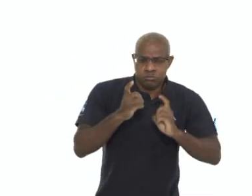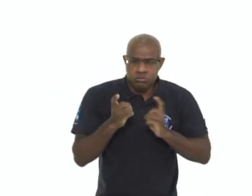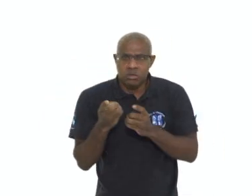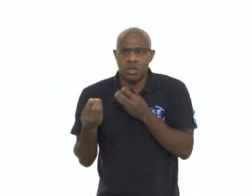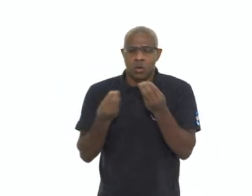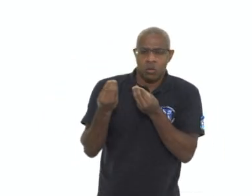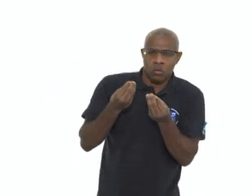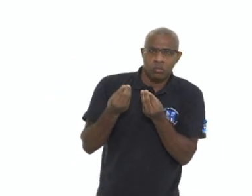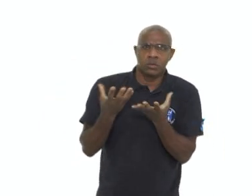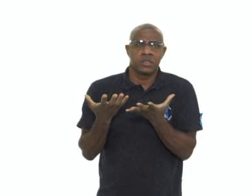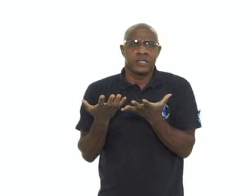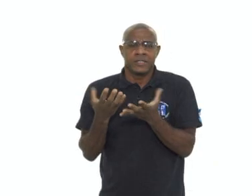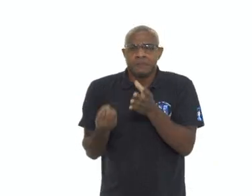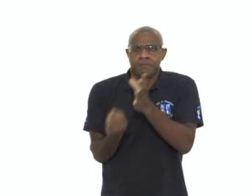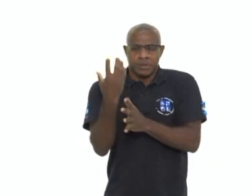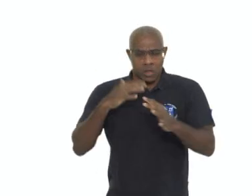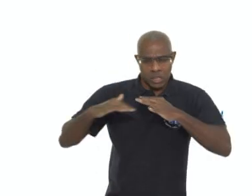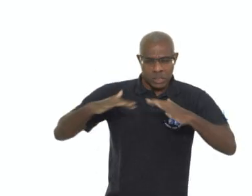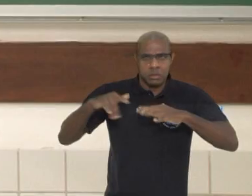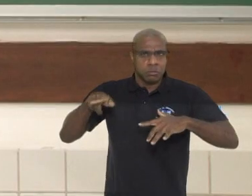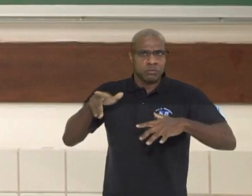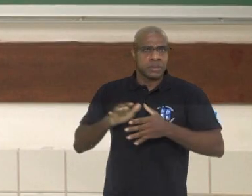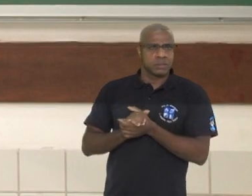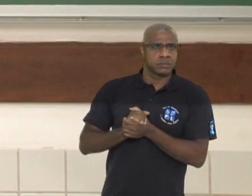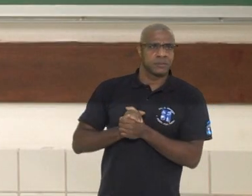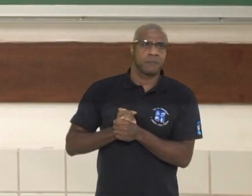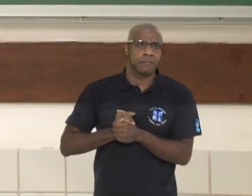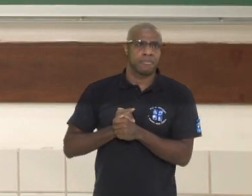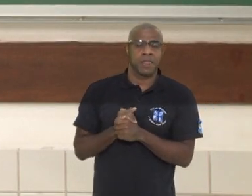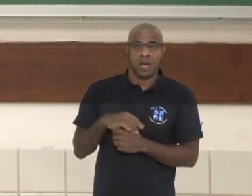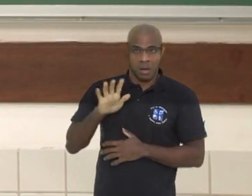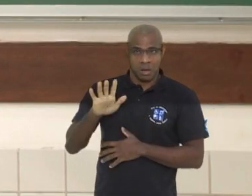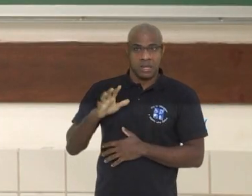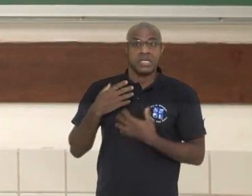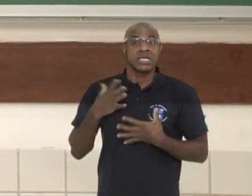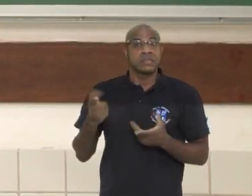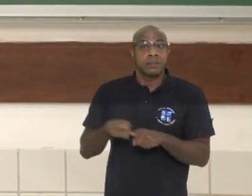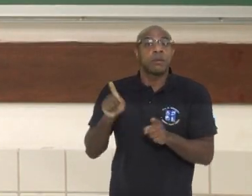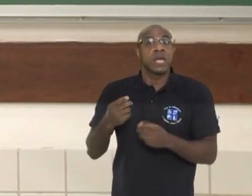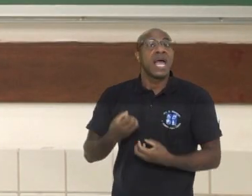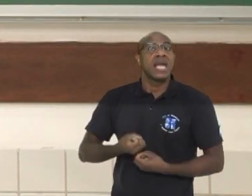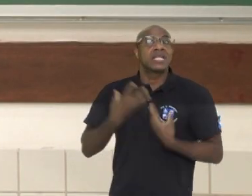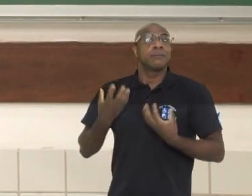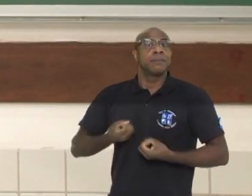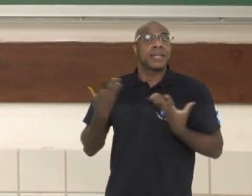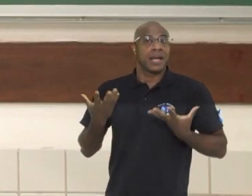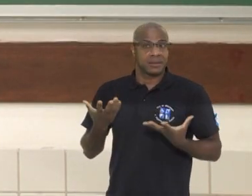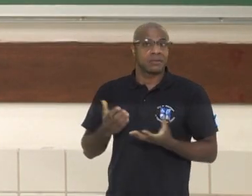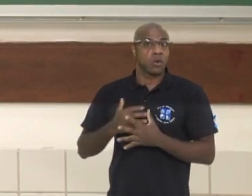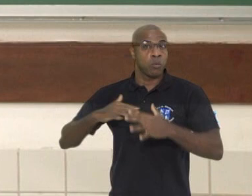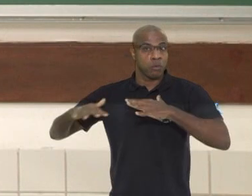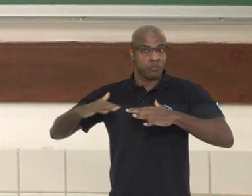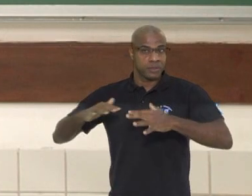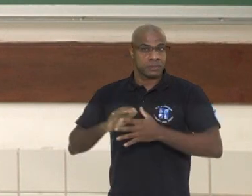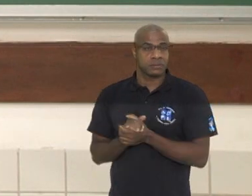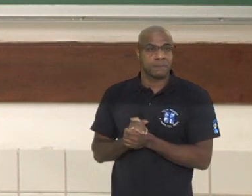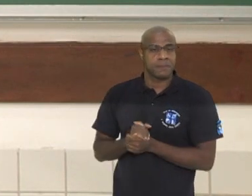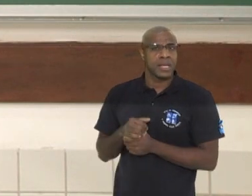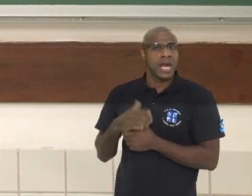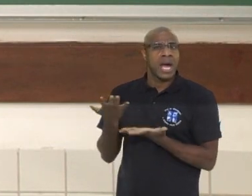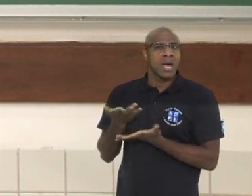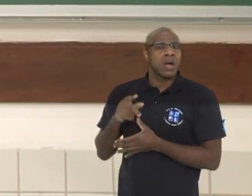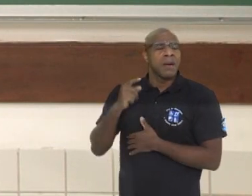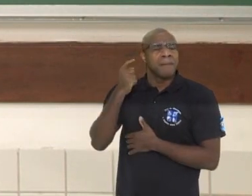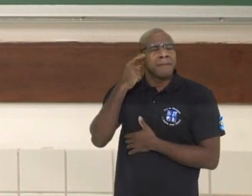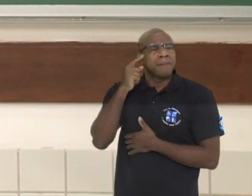o movimento. Gente, então, aqui eu gostaria de relembrar o